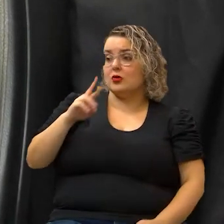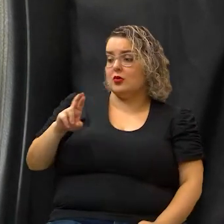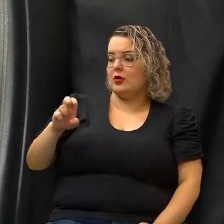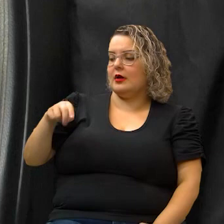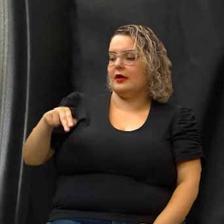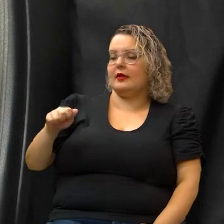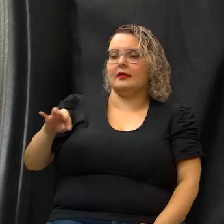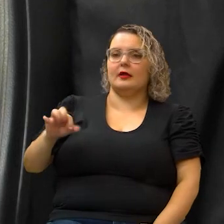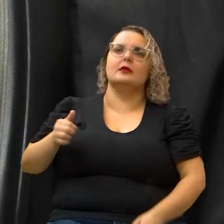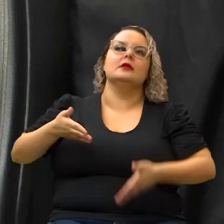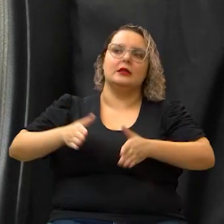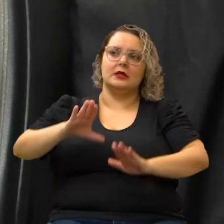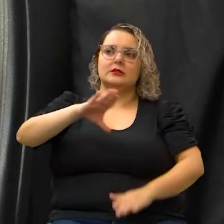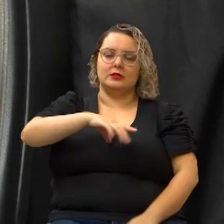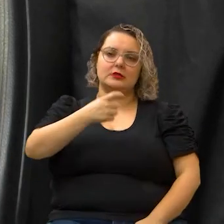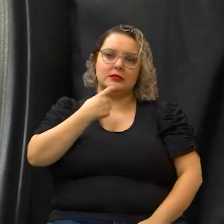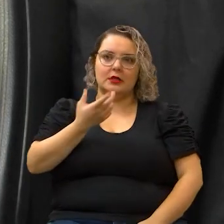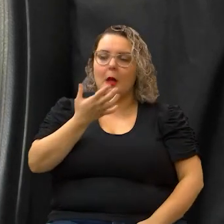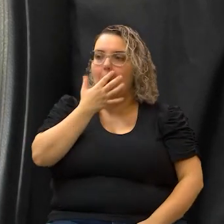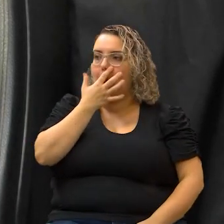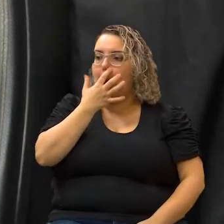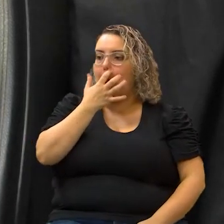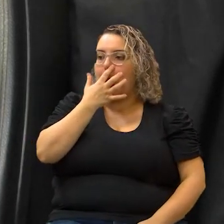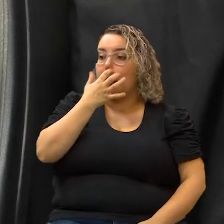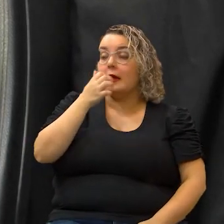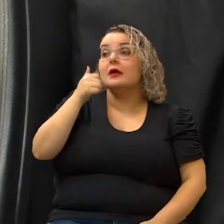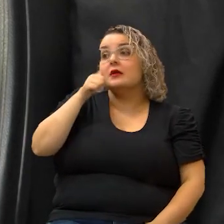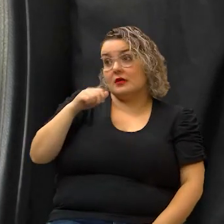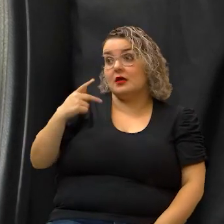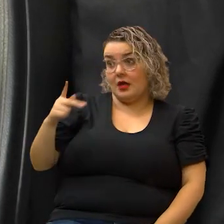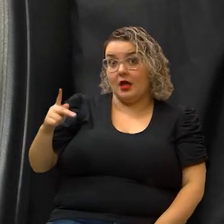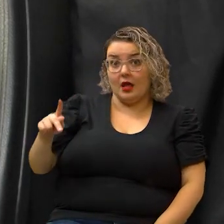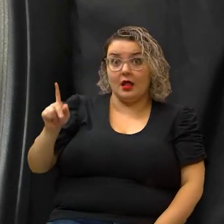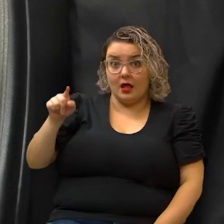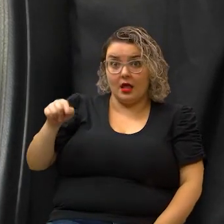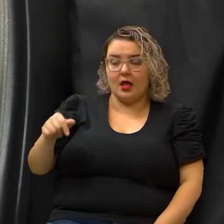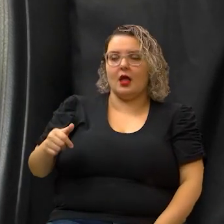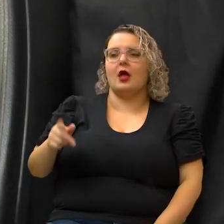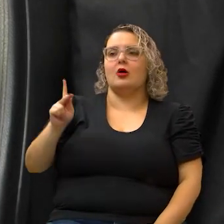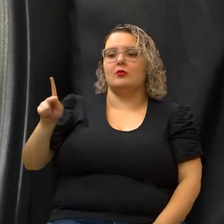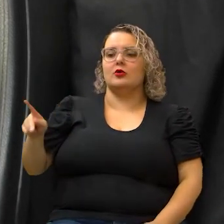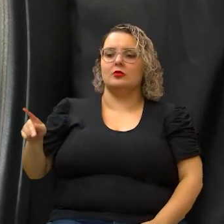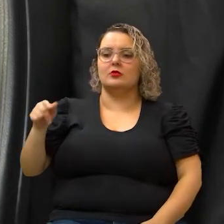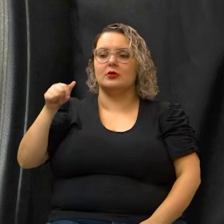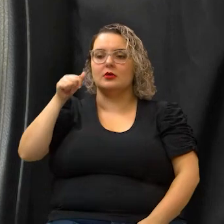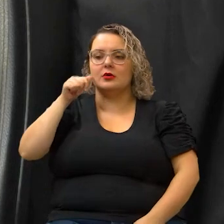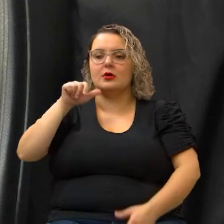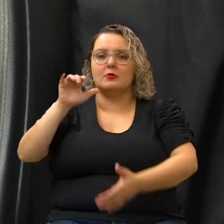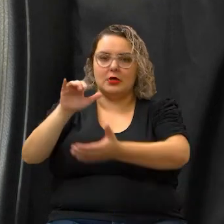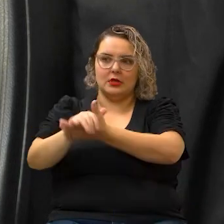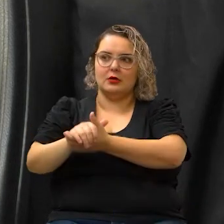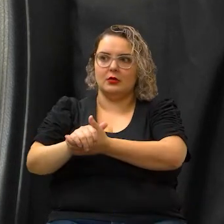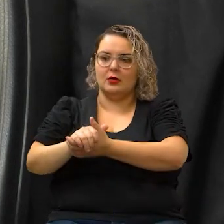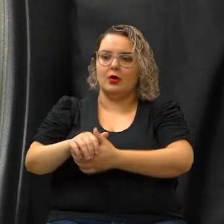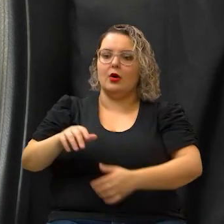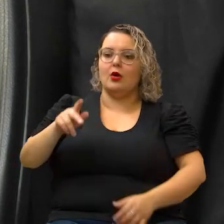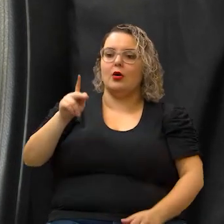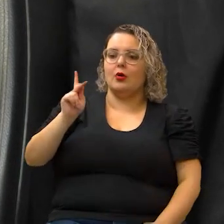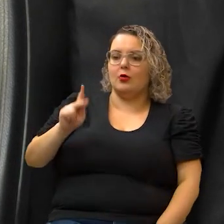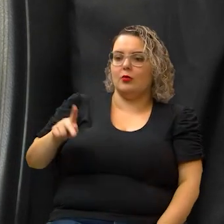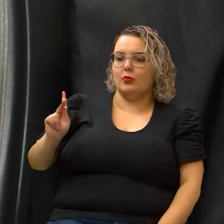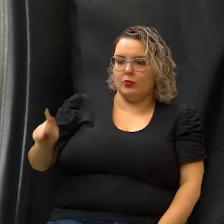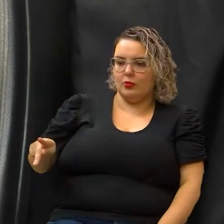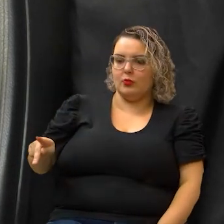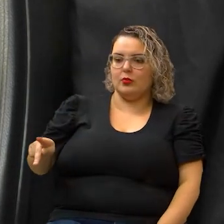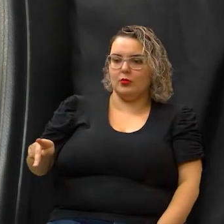é campineira aqui e tudo. E ela é professora também, professora ali de língua portuguesa e de inglês do Bento Quirino,